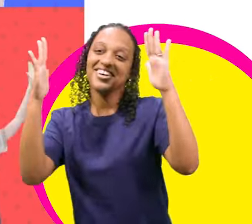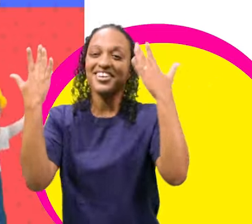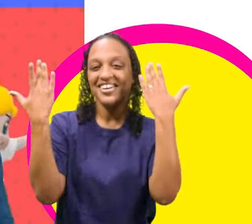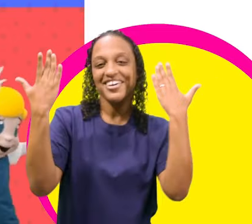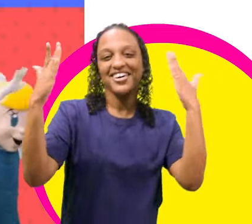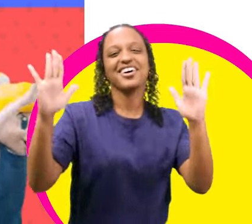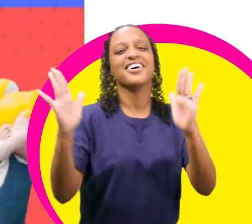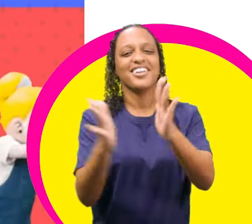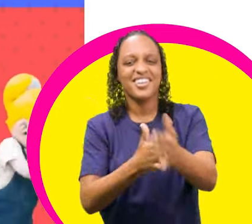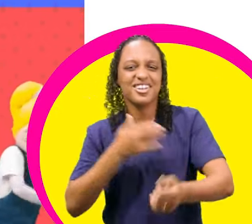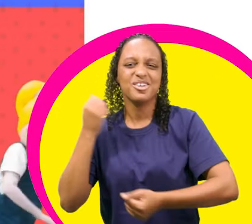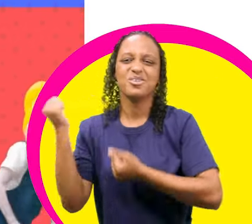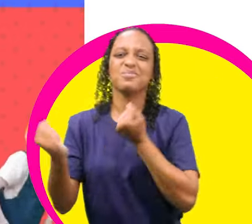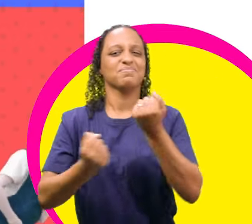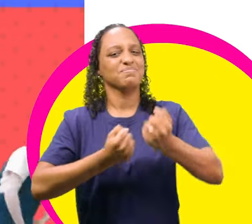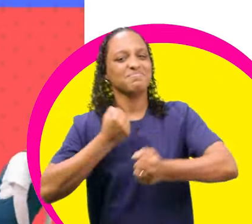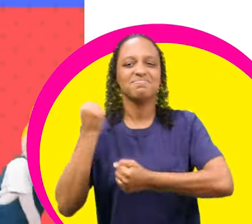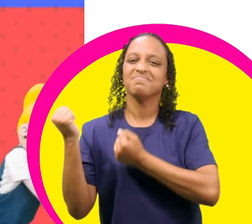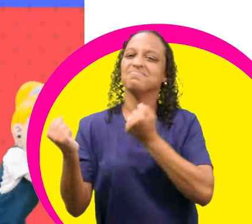aleluia,